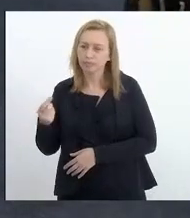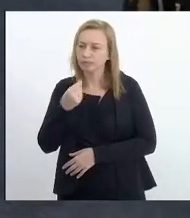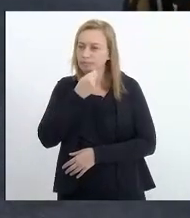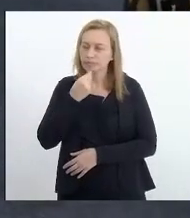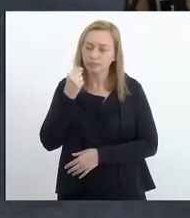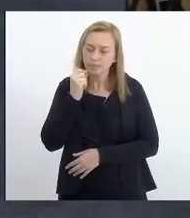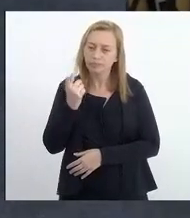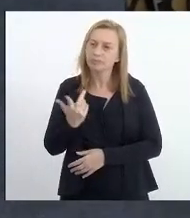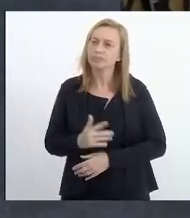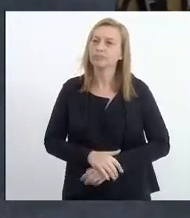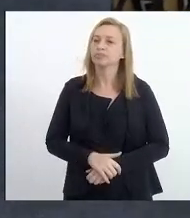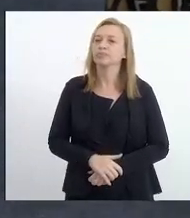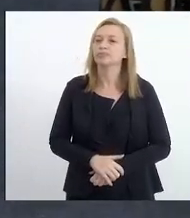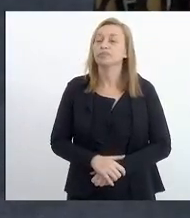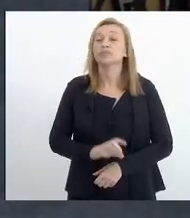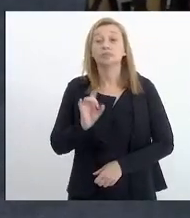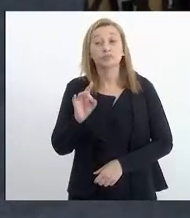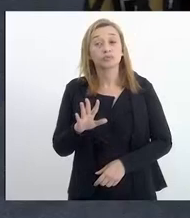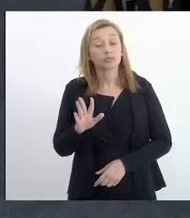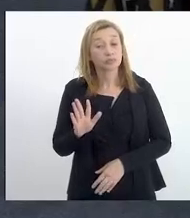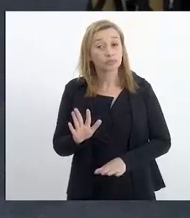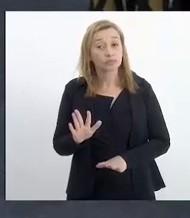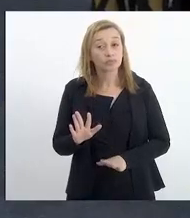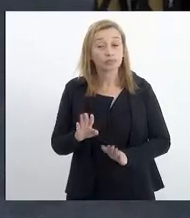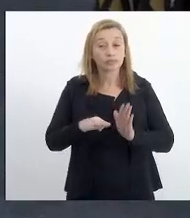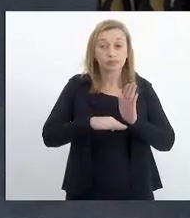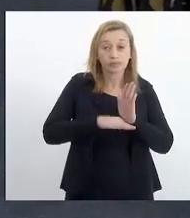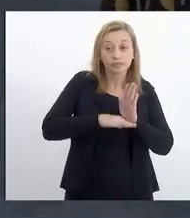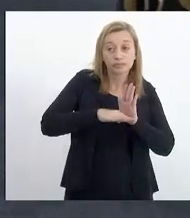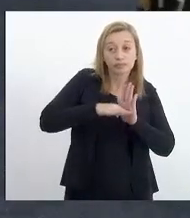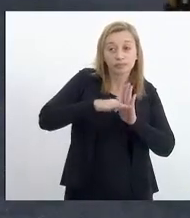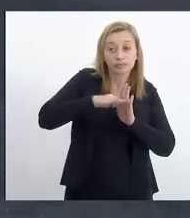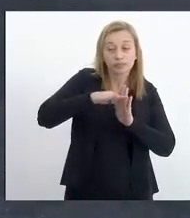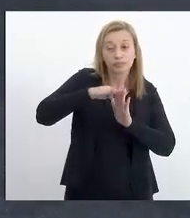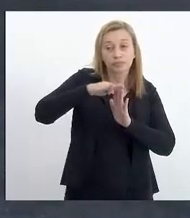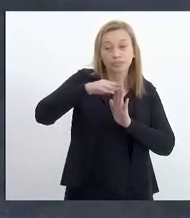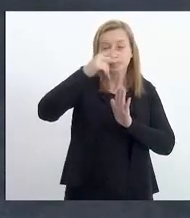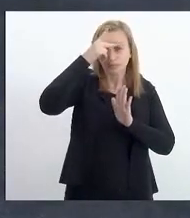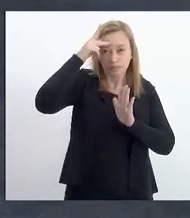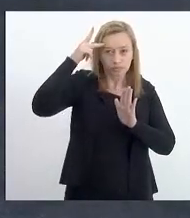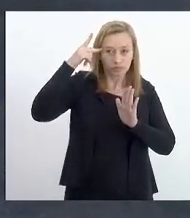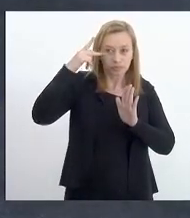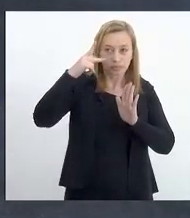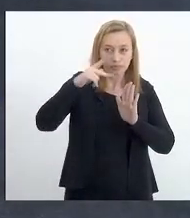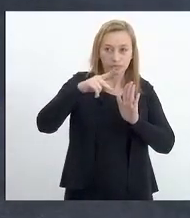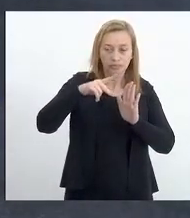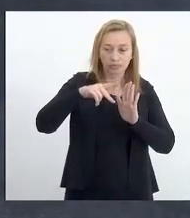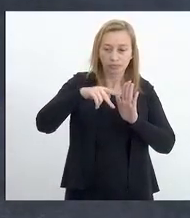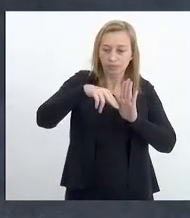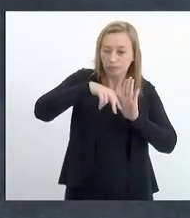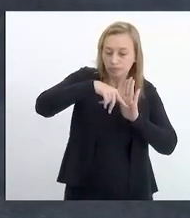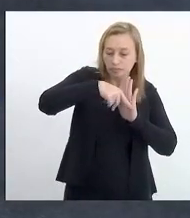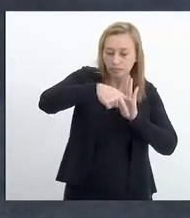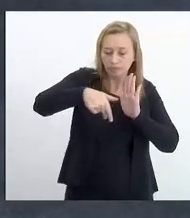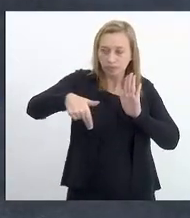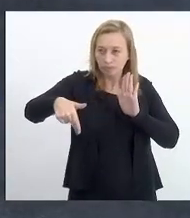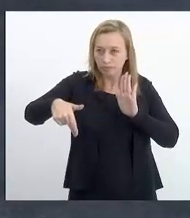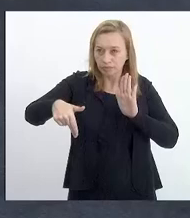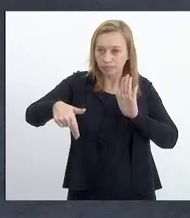2013. Só que nesse elevador, quando as pessoas saltam na Lei Complementar